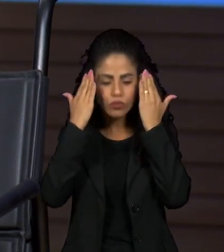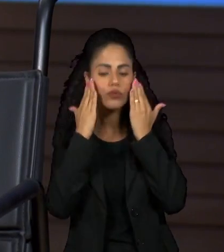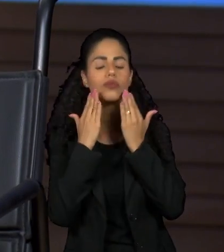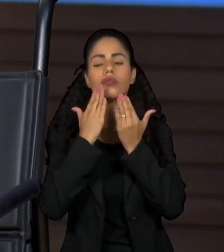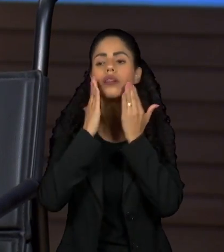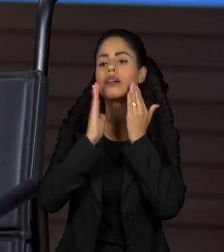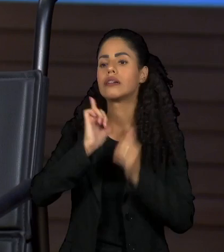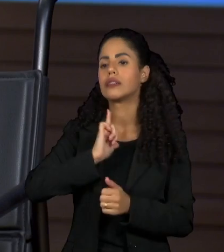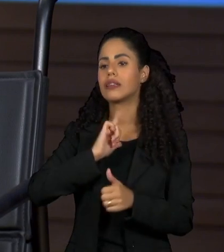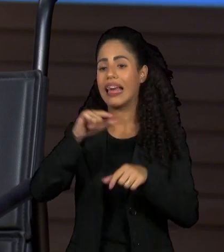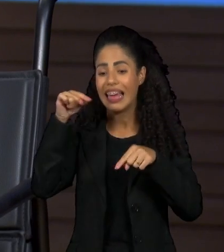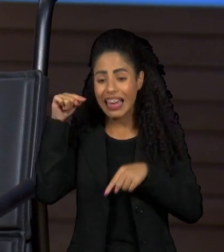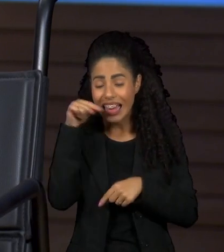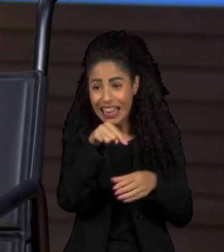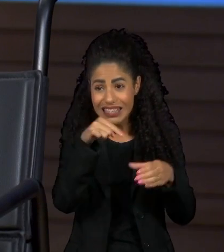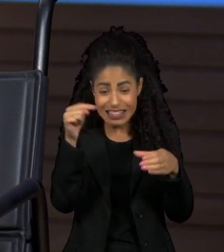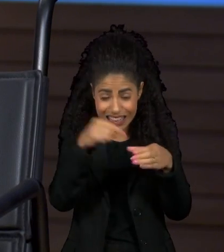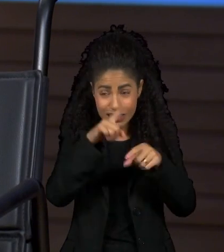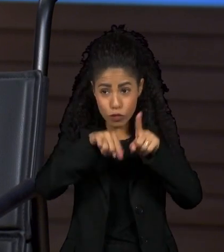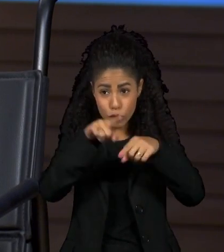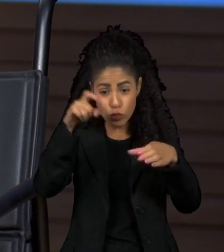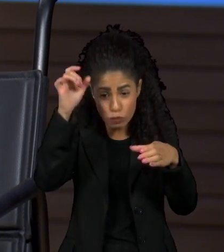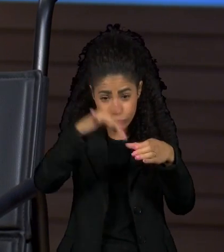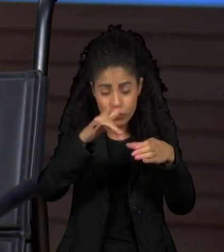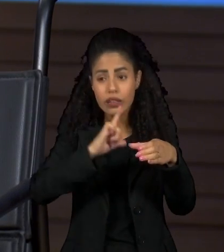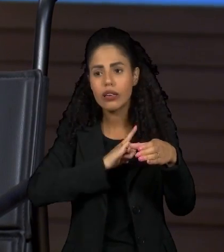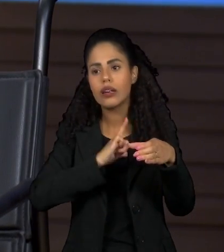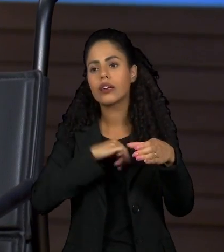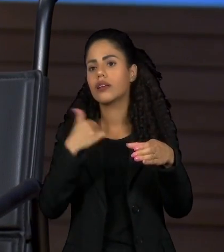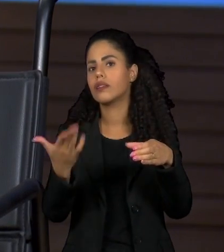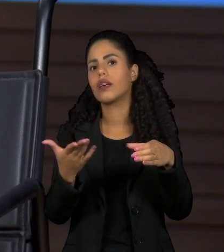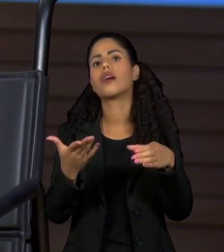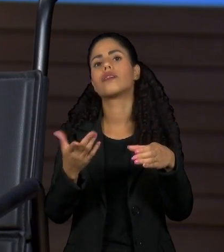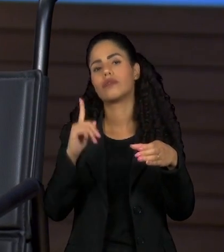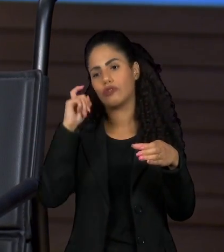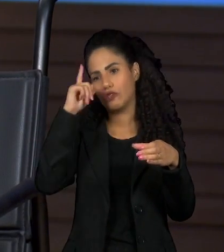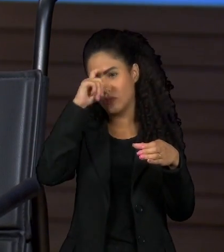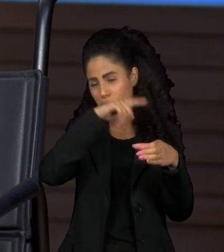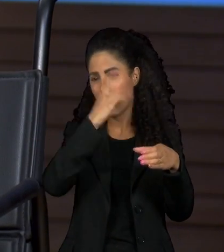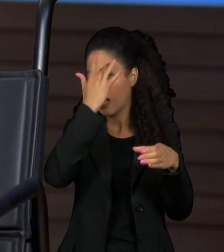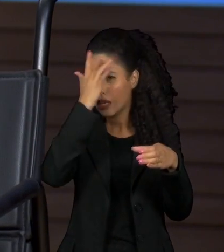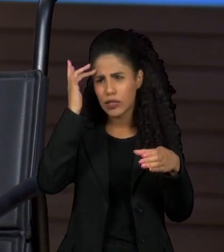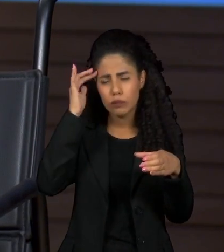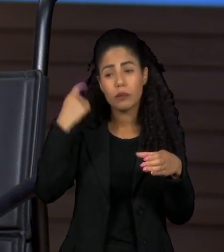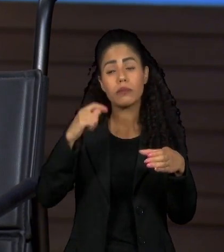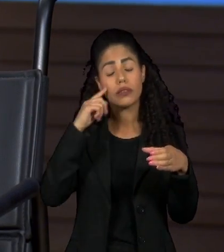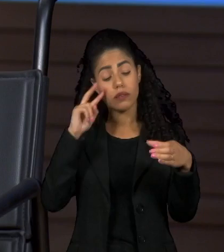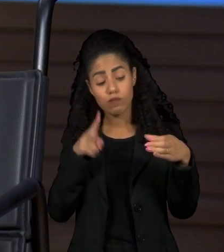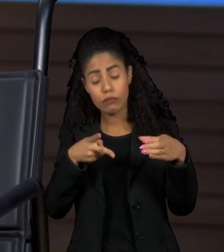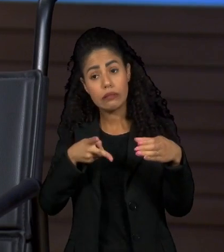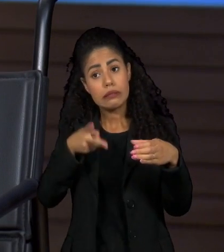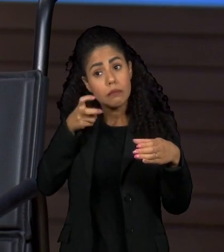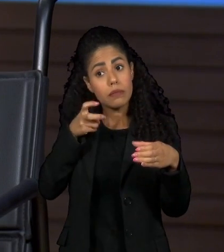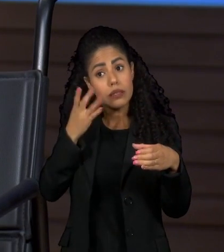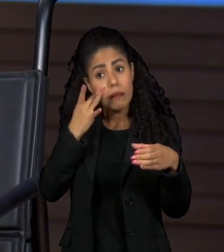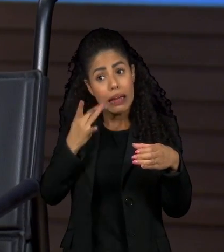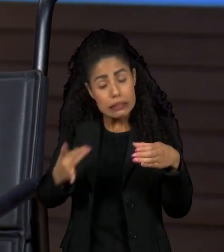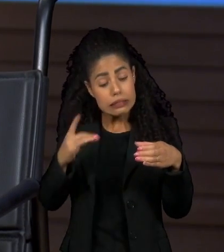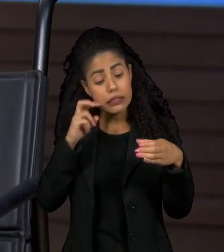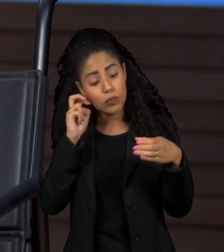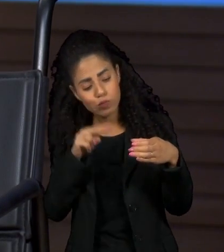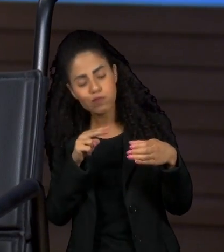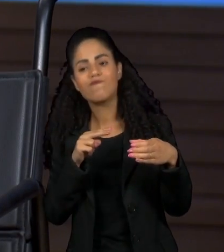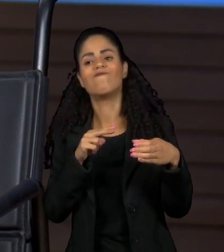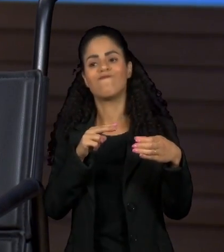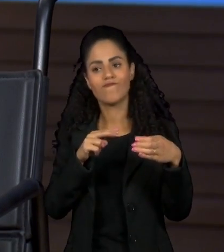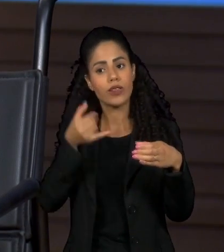assim, esses produtos que já vêm, de fato, com esse microplástico, também os consumidores devem se atentar um pouco mais, começar a olhar um pouco mais